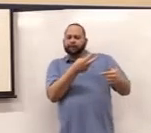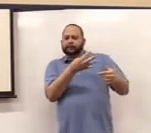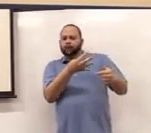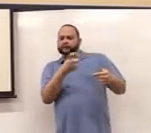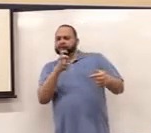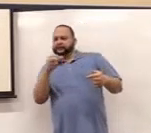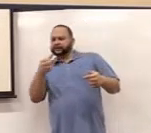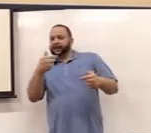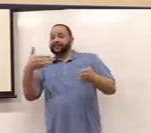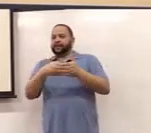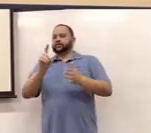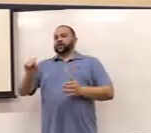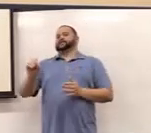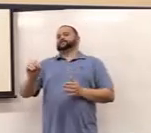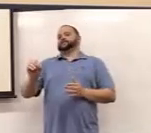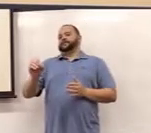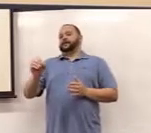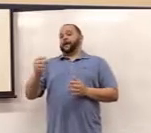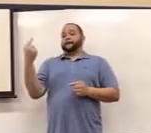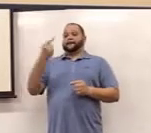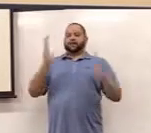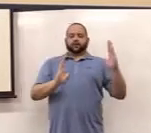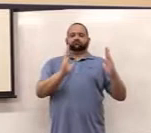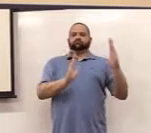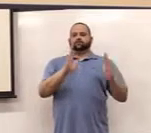essa primeira fase dele de formação. E aí